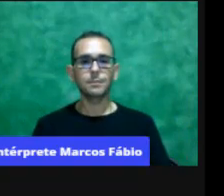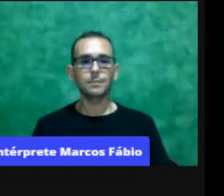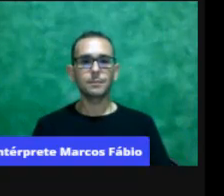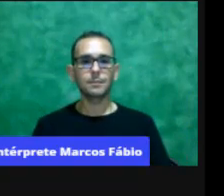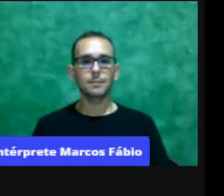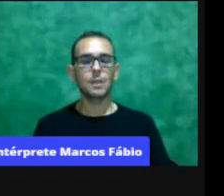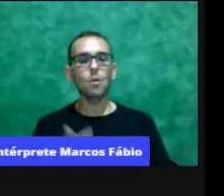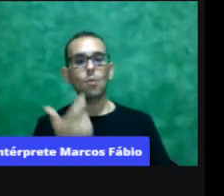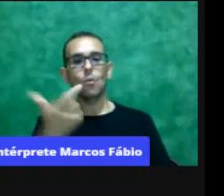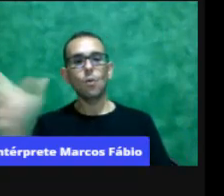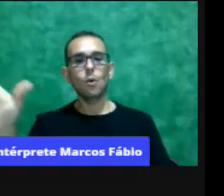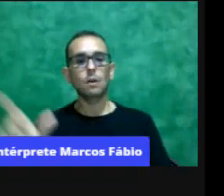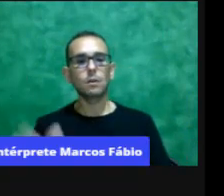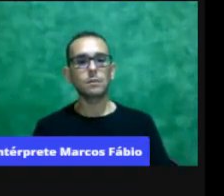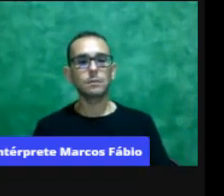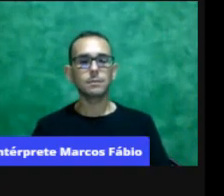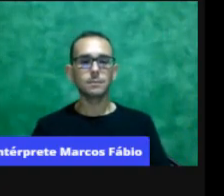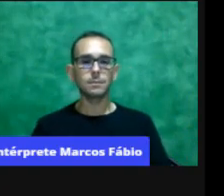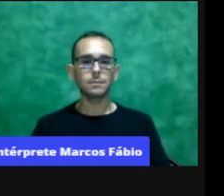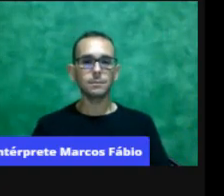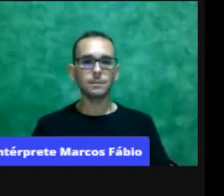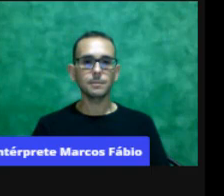Vamos para o próximo?